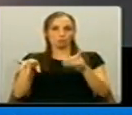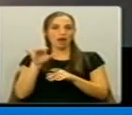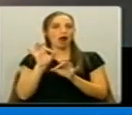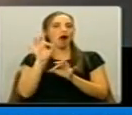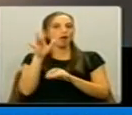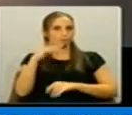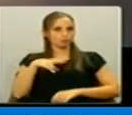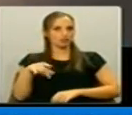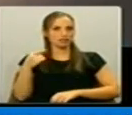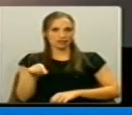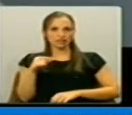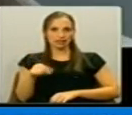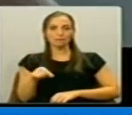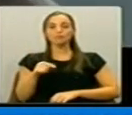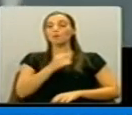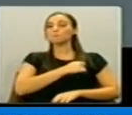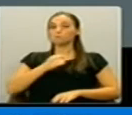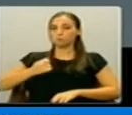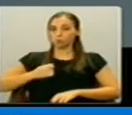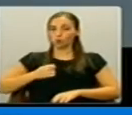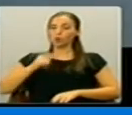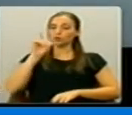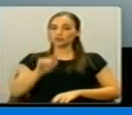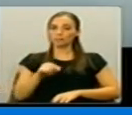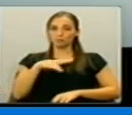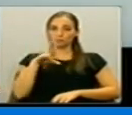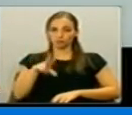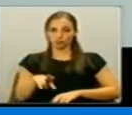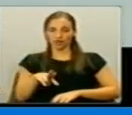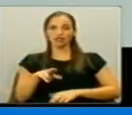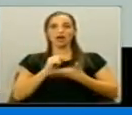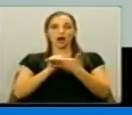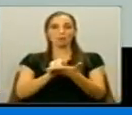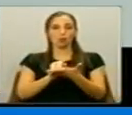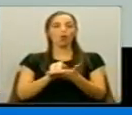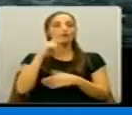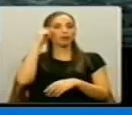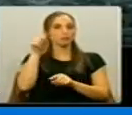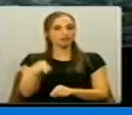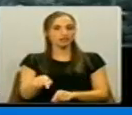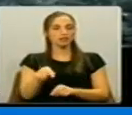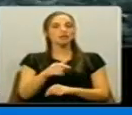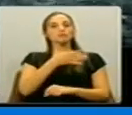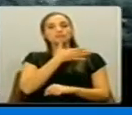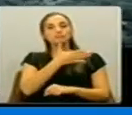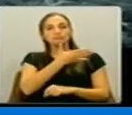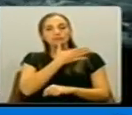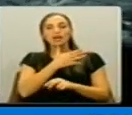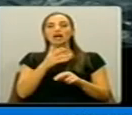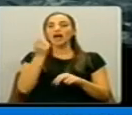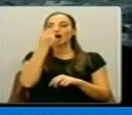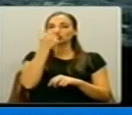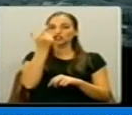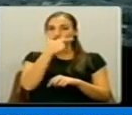uma produção polaca, mas também tem toque português do Science Office, são portugueses que também contribuíram para esta produção, e conta-nos, no fundo, a história, o diálogo entre